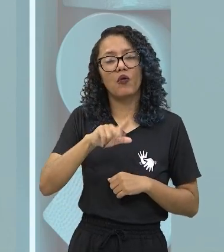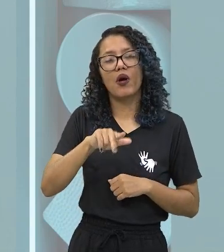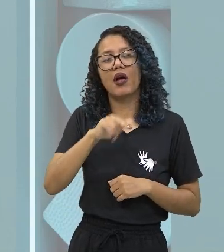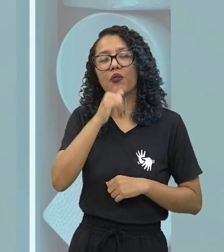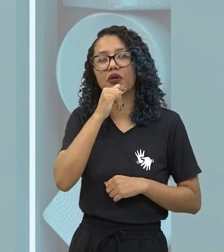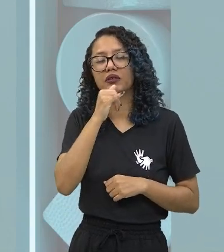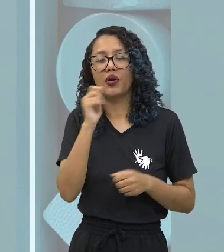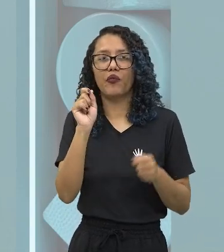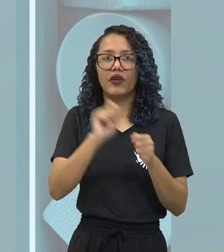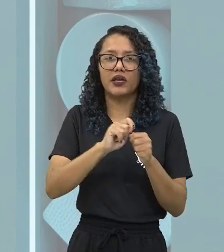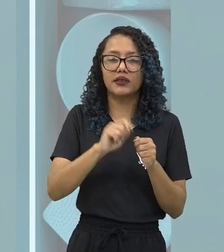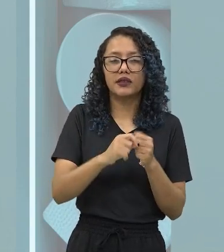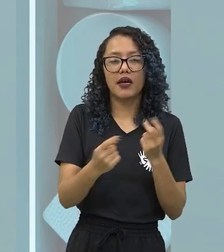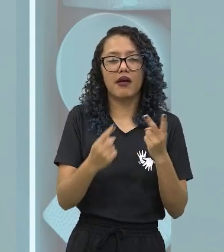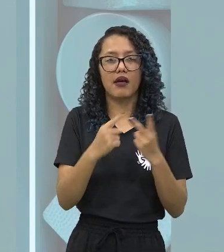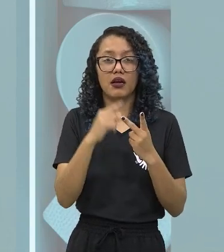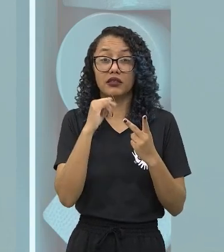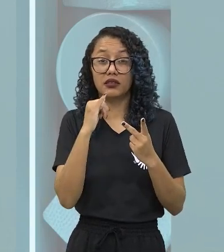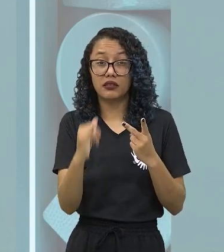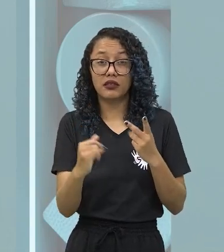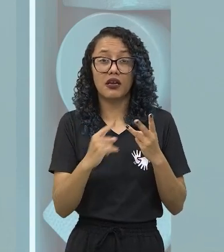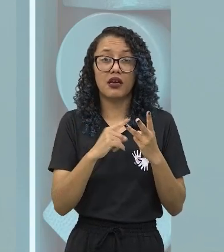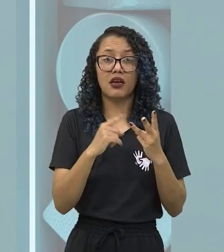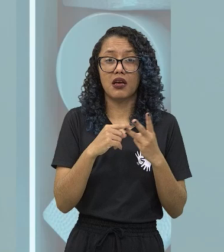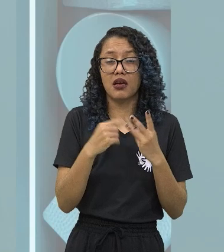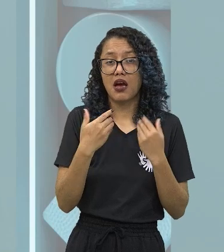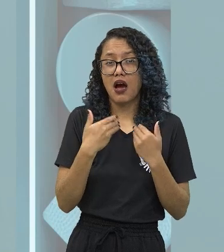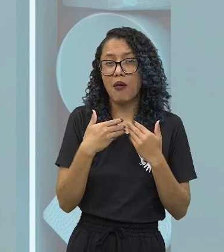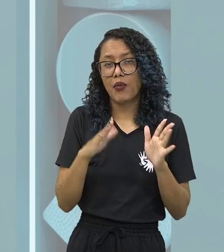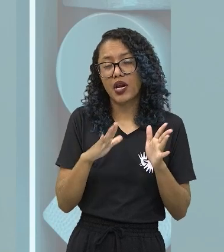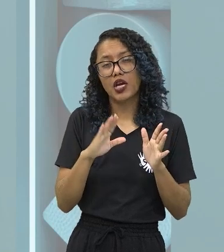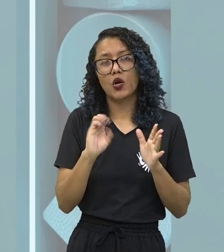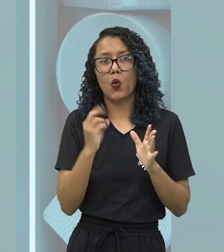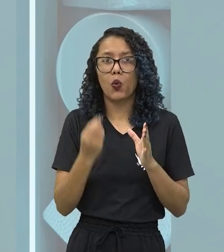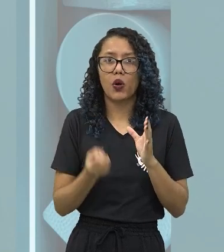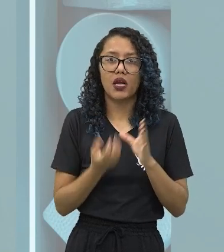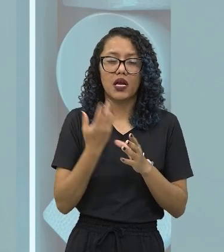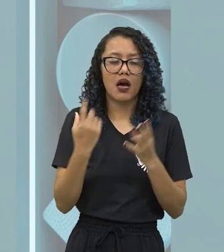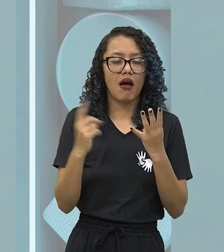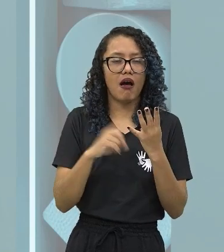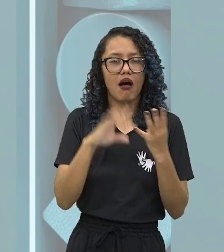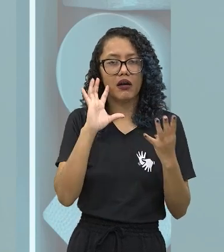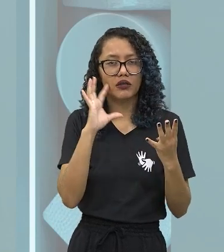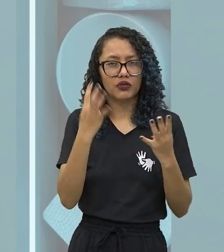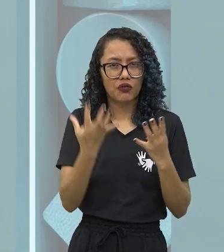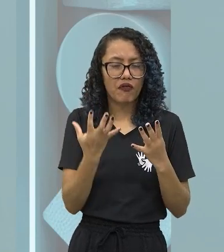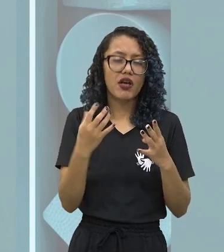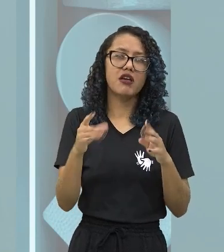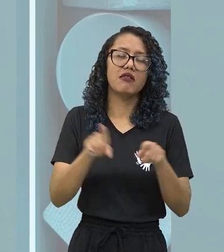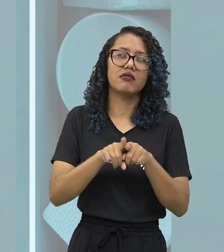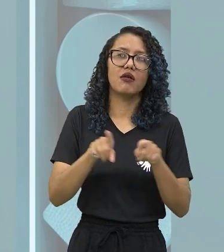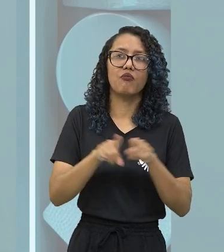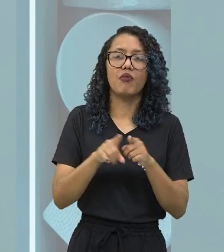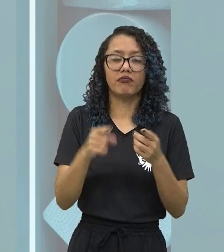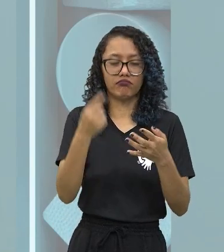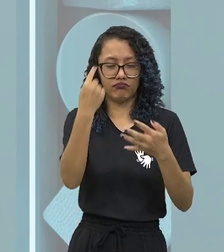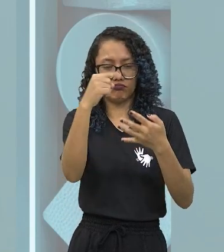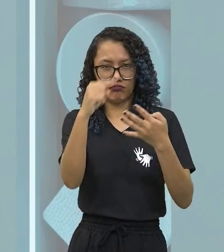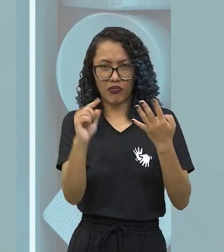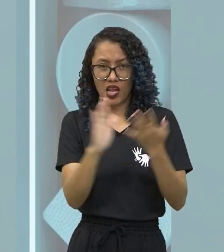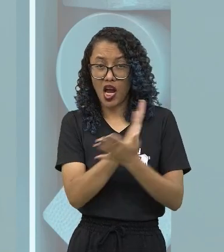verbo decir, o verbo abrir, o verbo resolver. Alguns desses